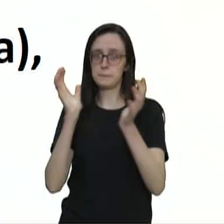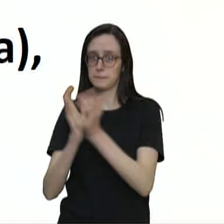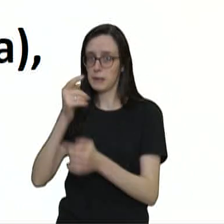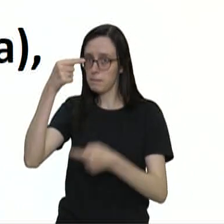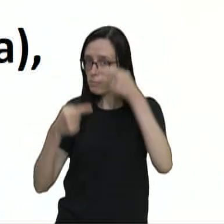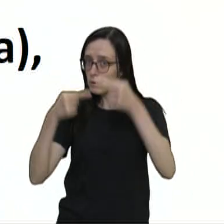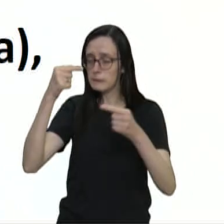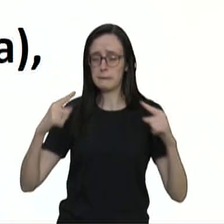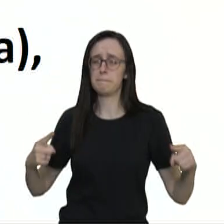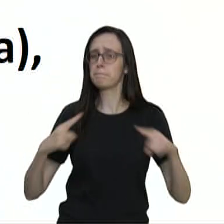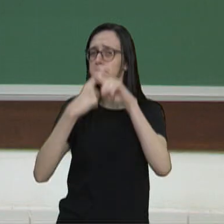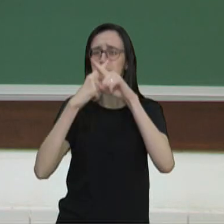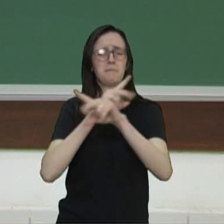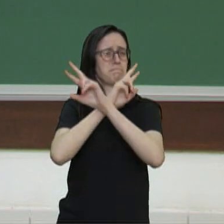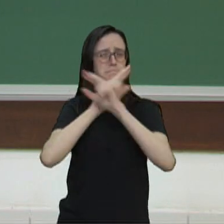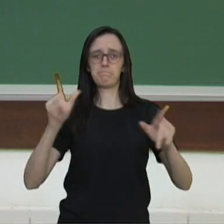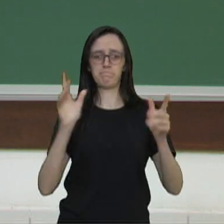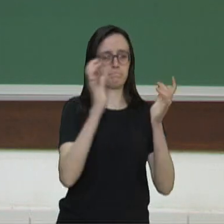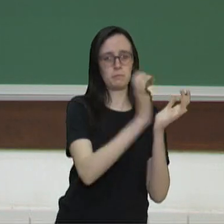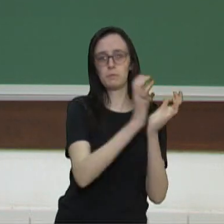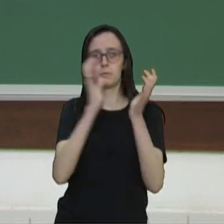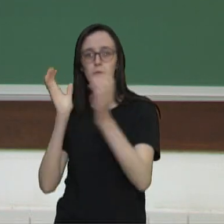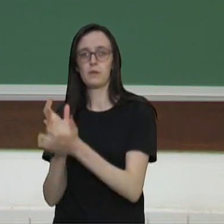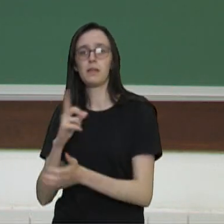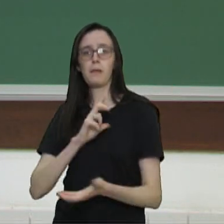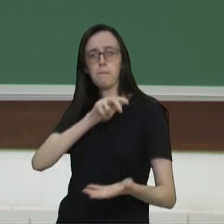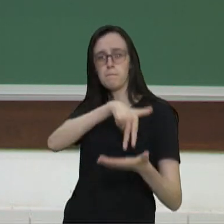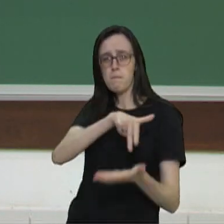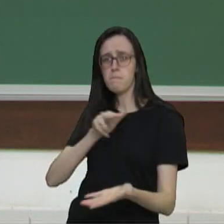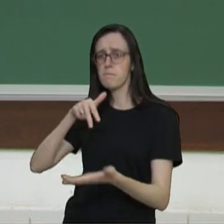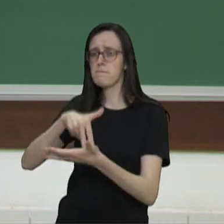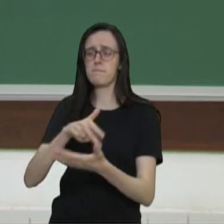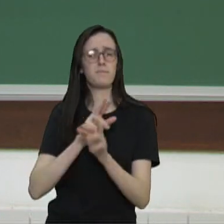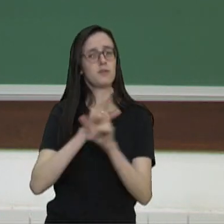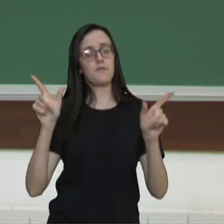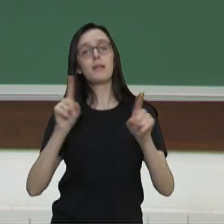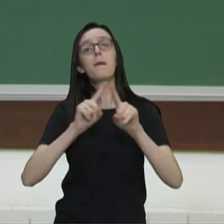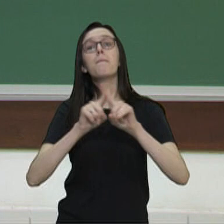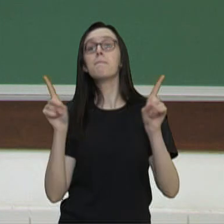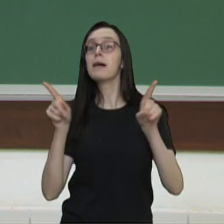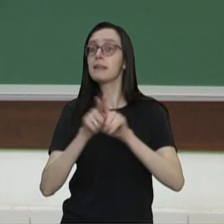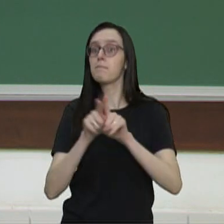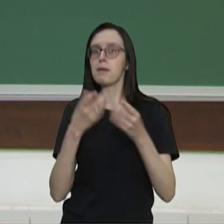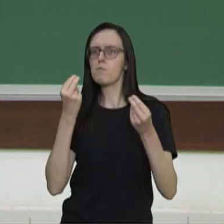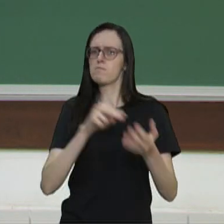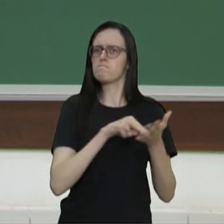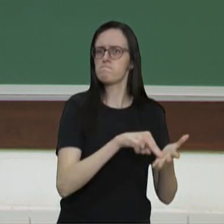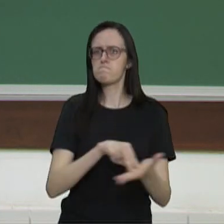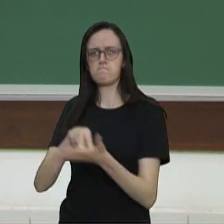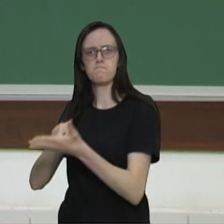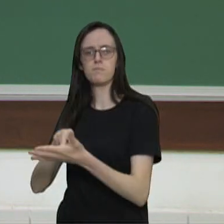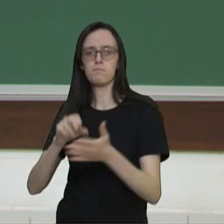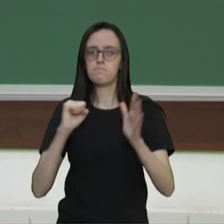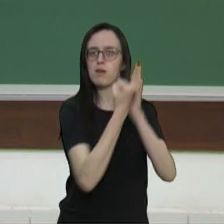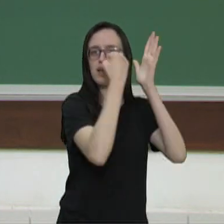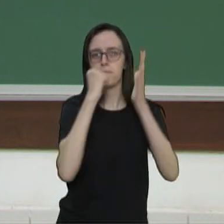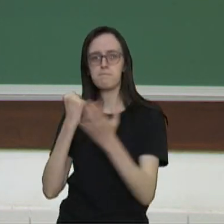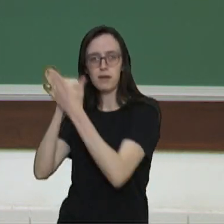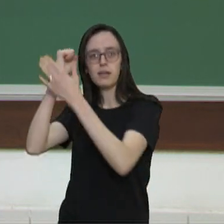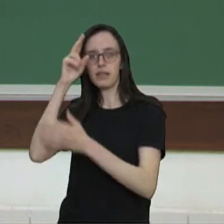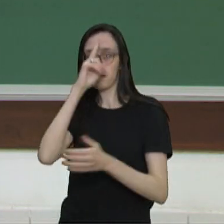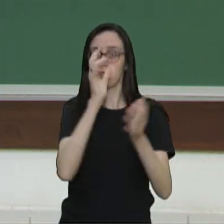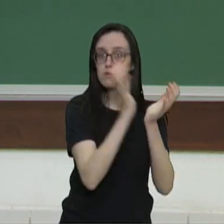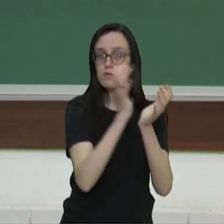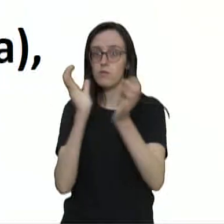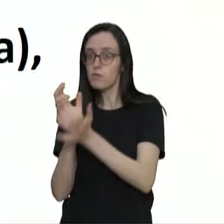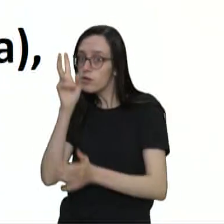políticos bem diferentes, com posições distintas, mas com posições bem marcadas. Lembra desses dois grupos? Tá